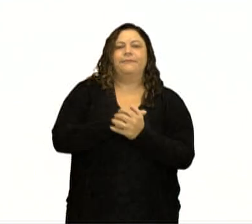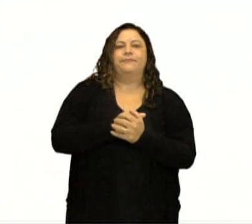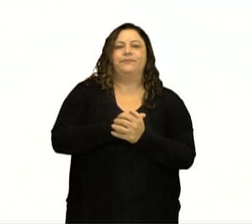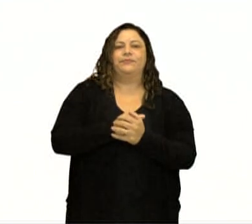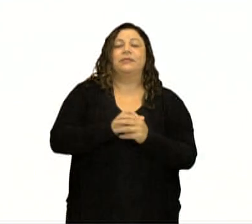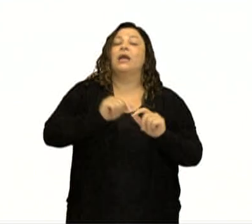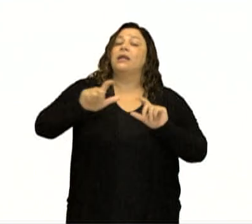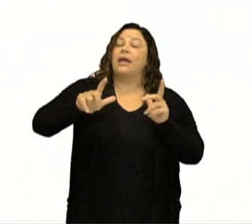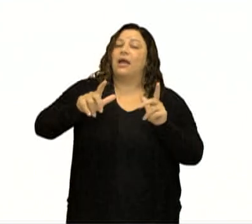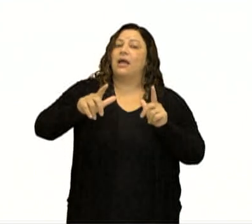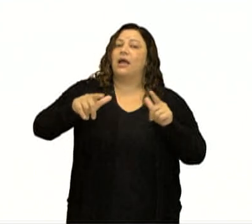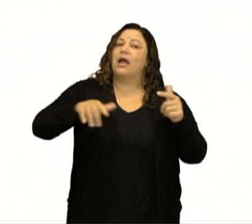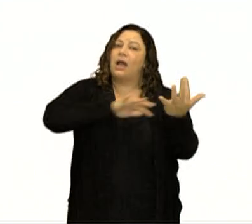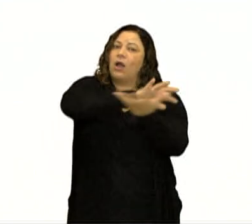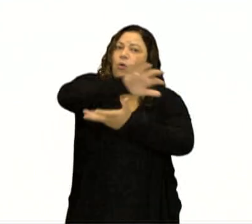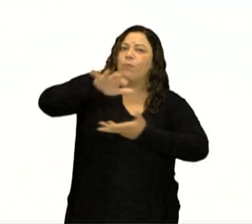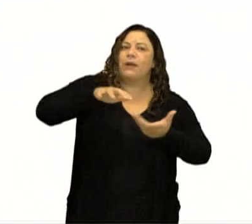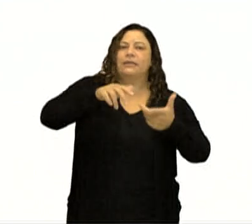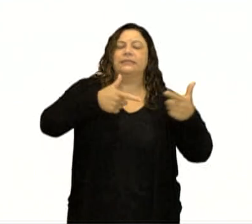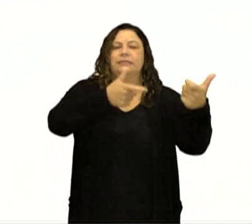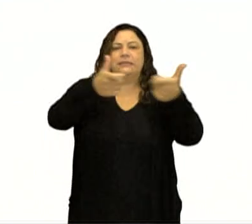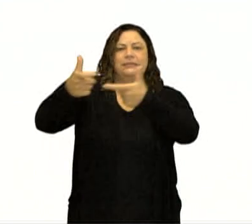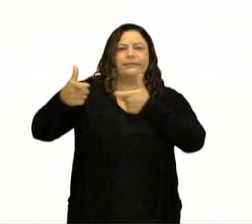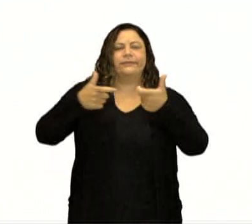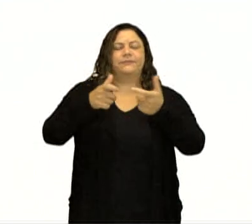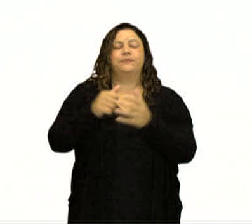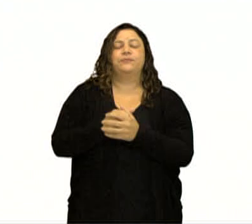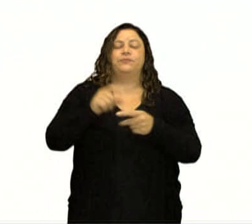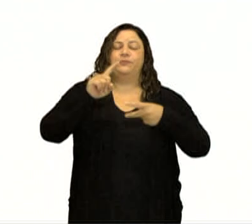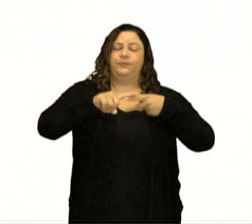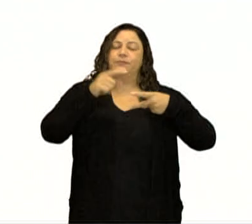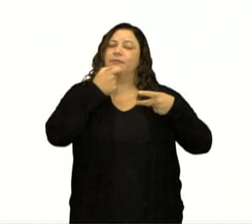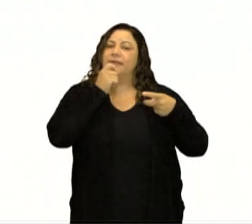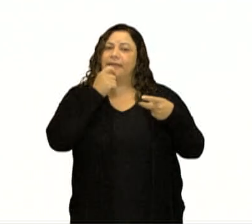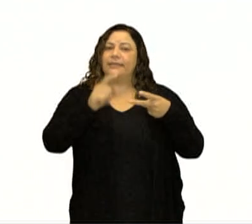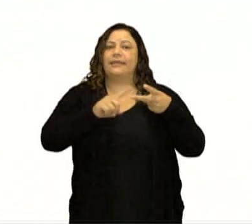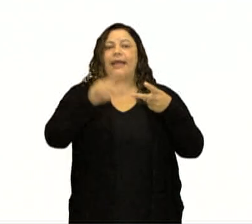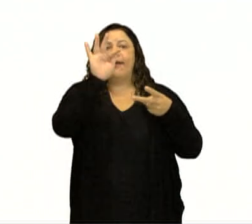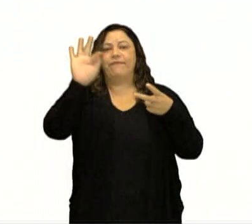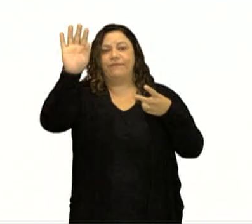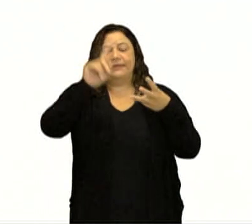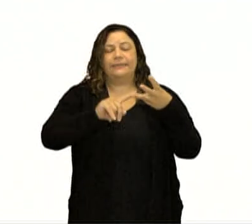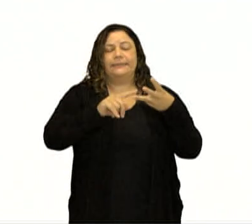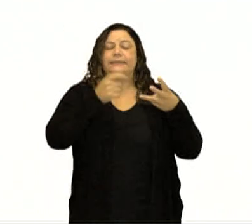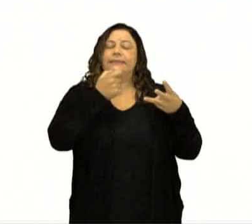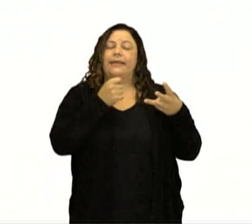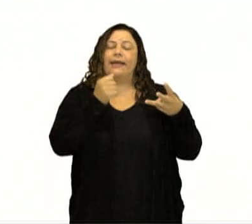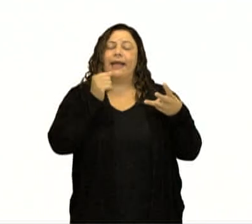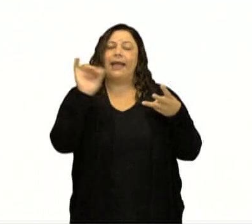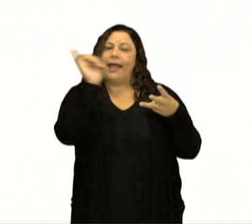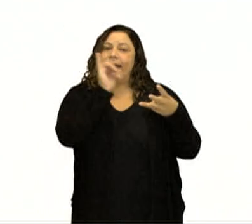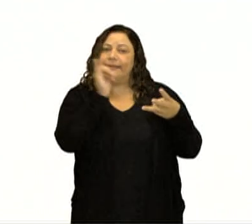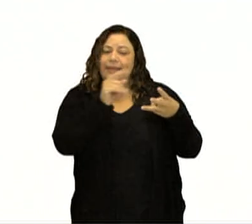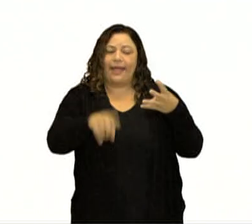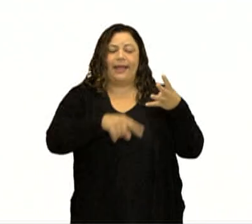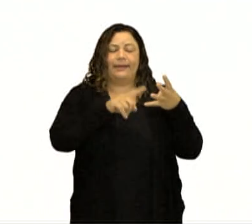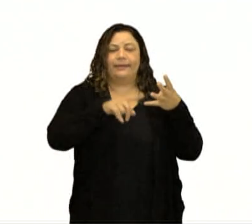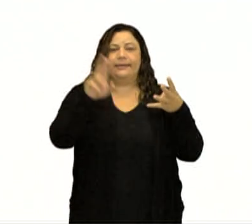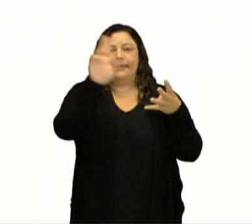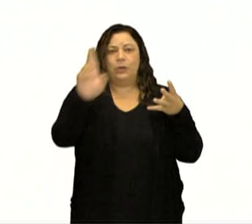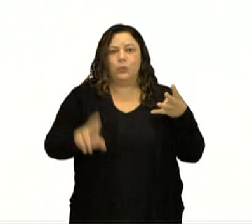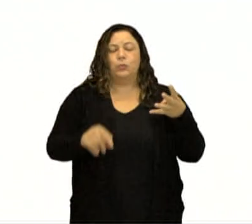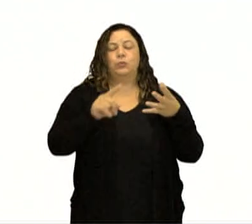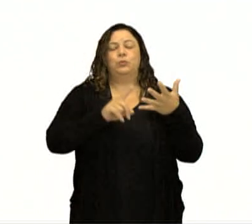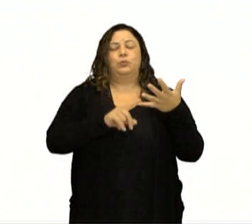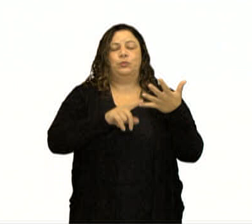momentos diferentes, muitos deles, foram a Inglaterra, a França, a Itália, a Rússia, o